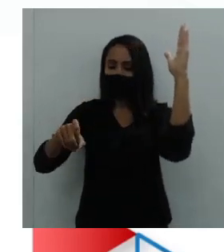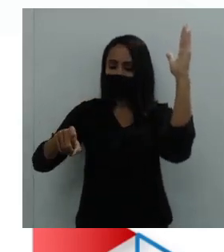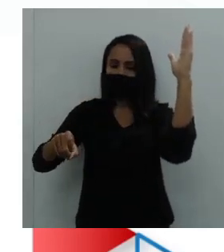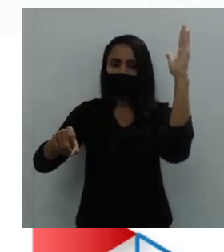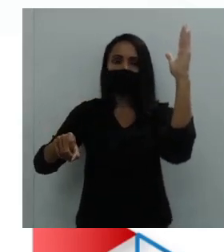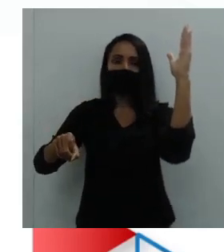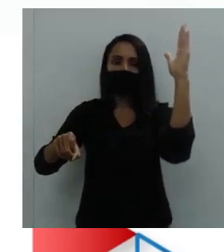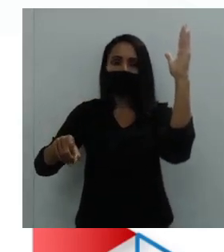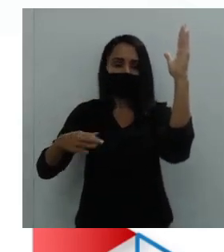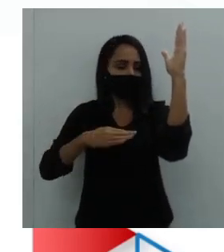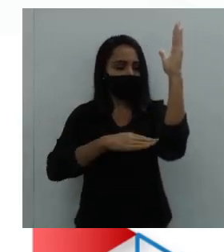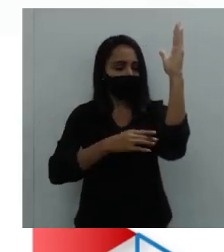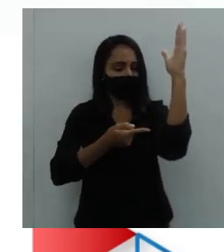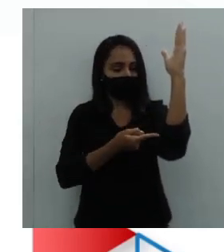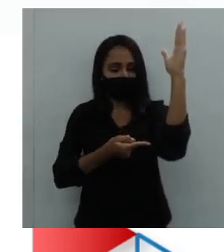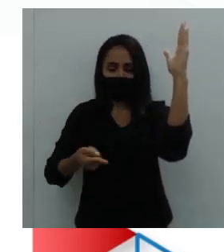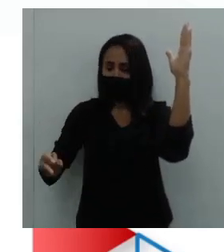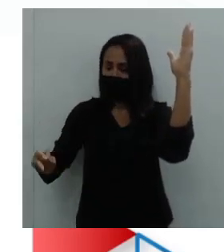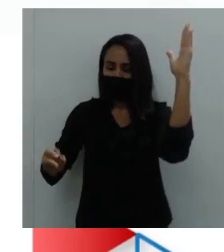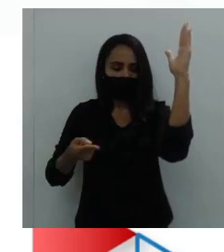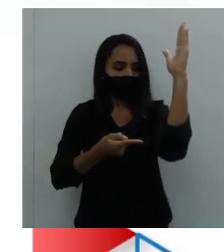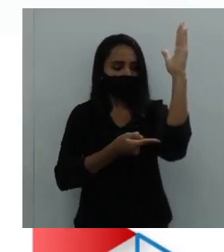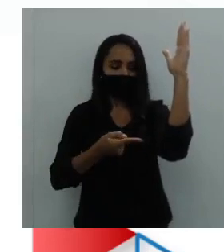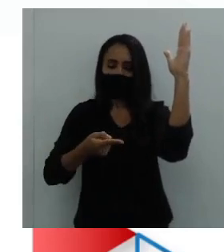nessa parte de baixo aí, ó, segue comigo,